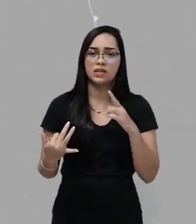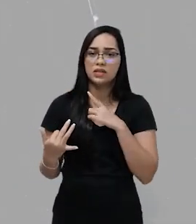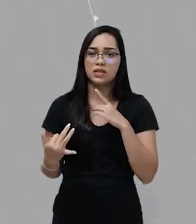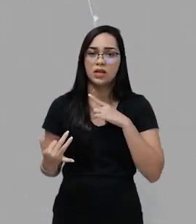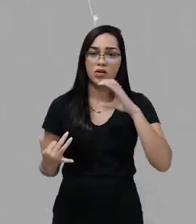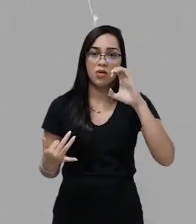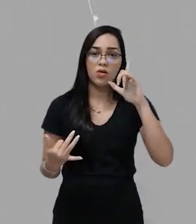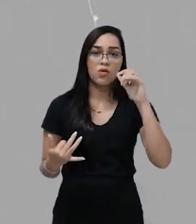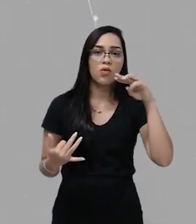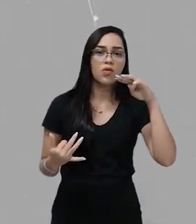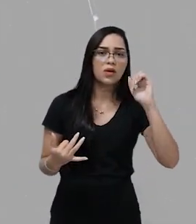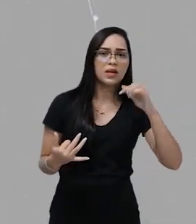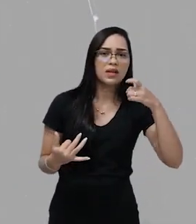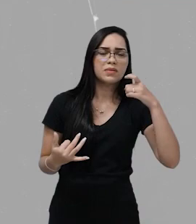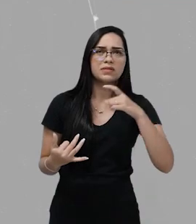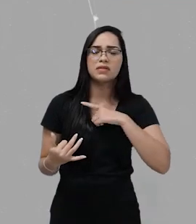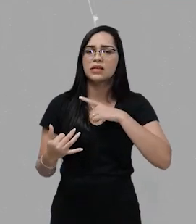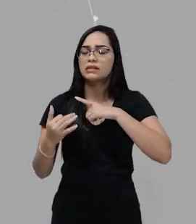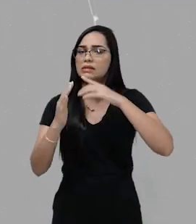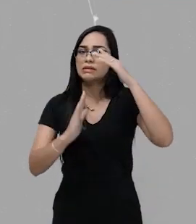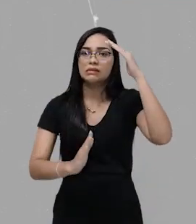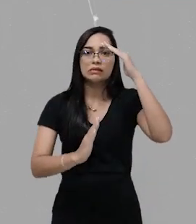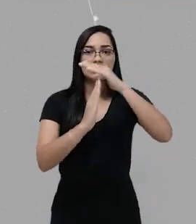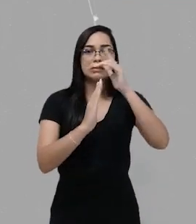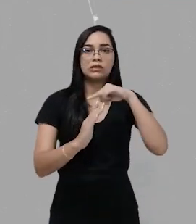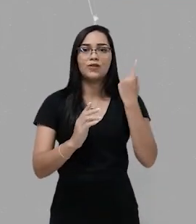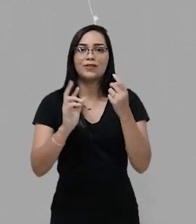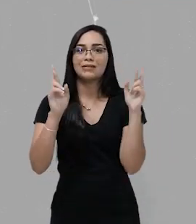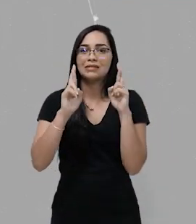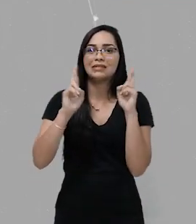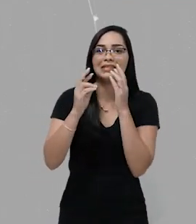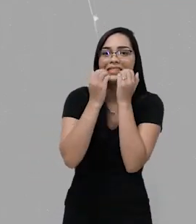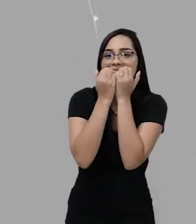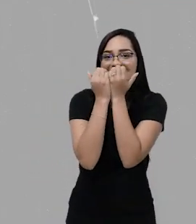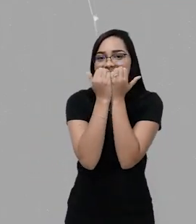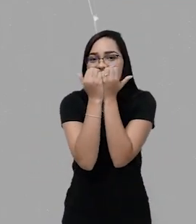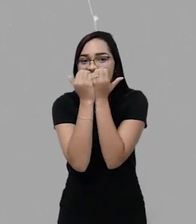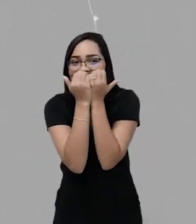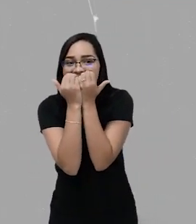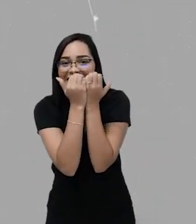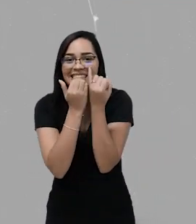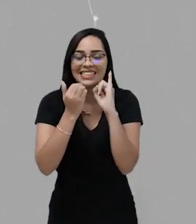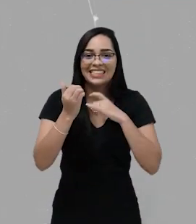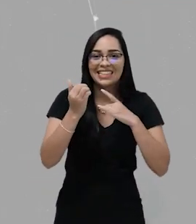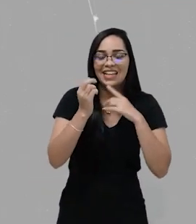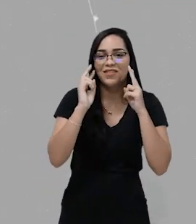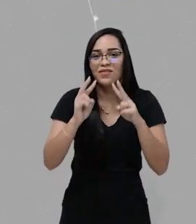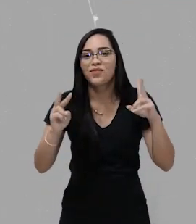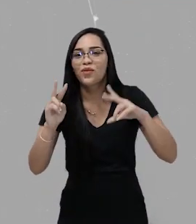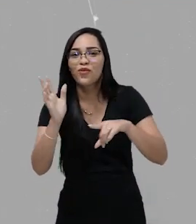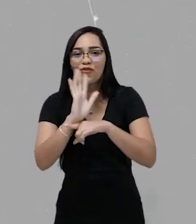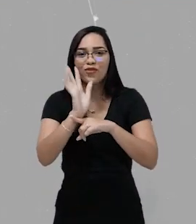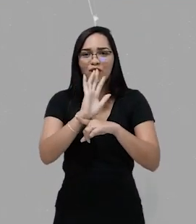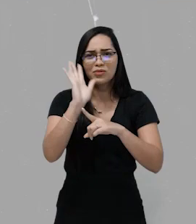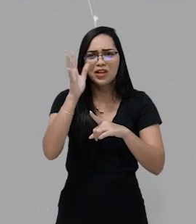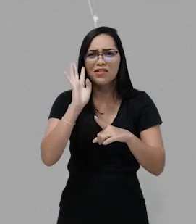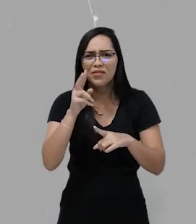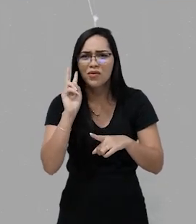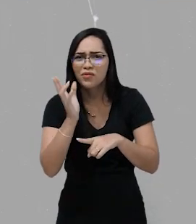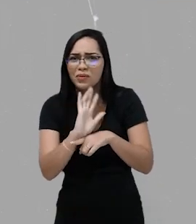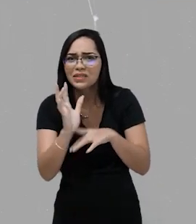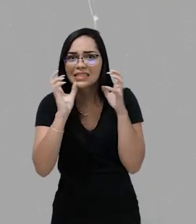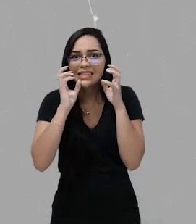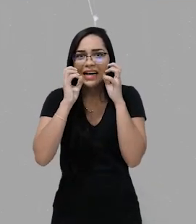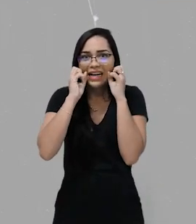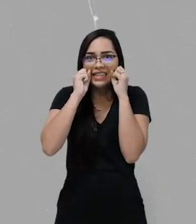um clímax, tem aquele ponto onde nós ficamos roendo as unhas se estivermos assistindo a um filme, né? Já assistiram um filme de